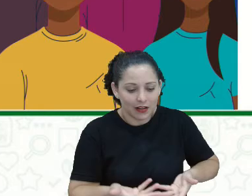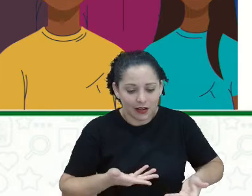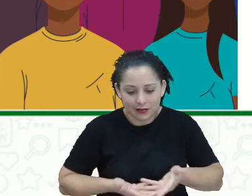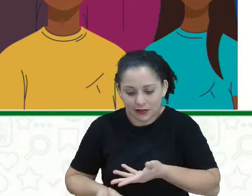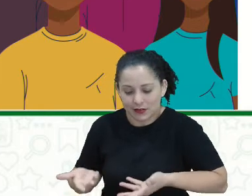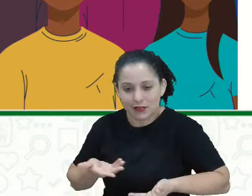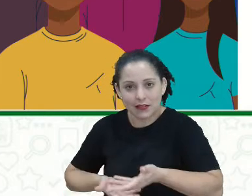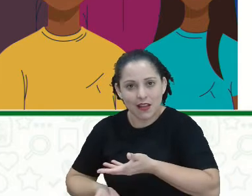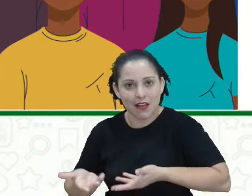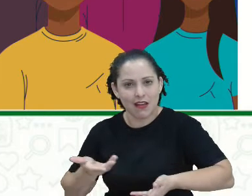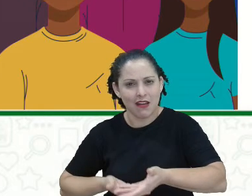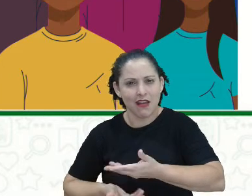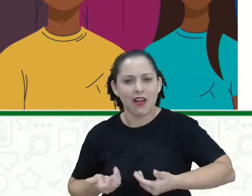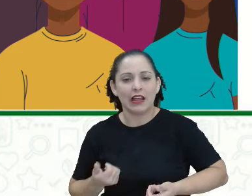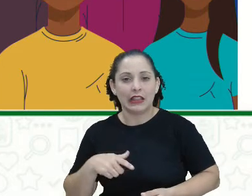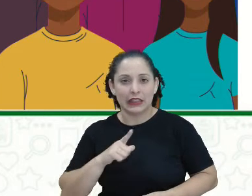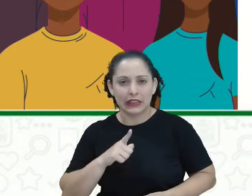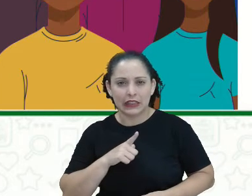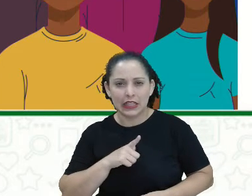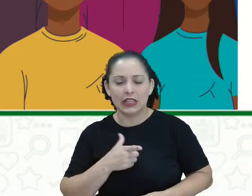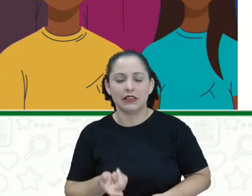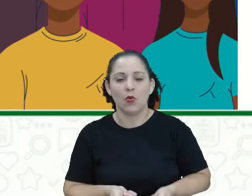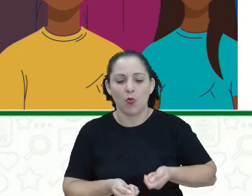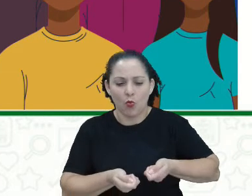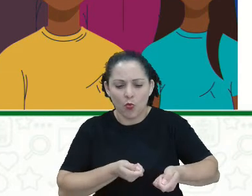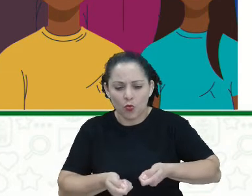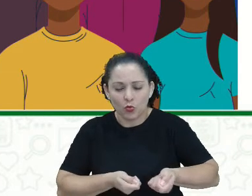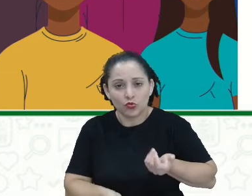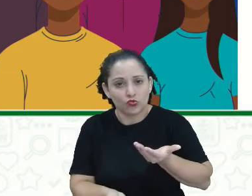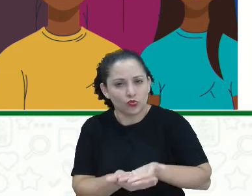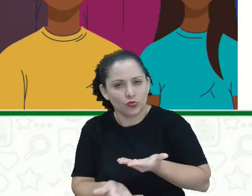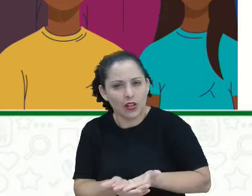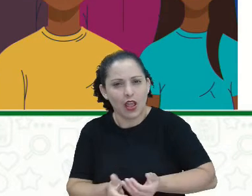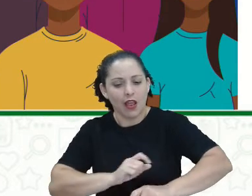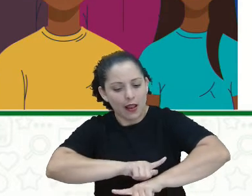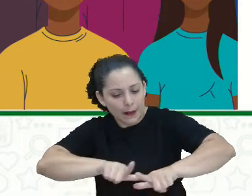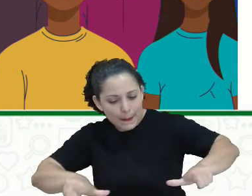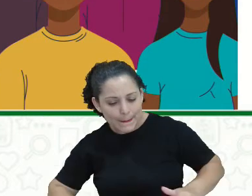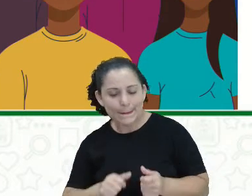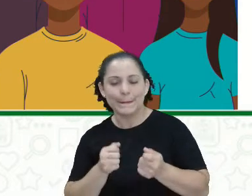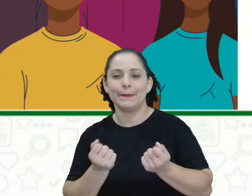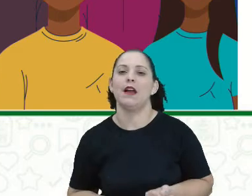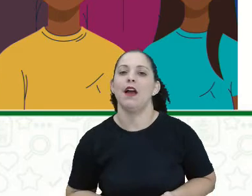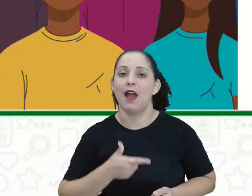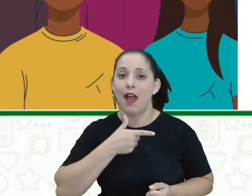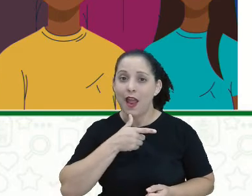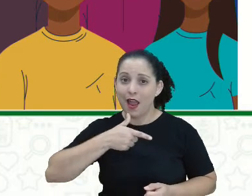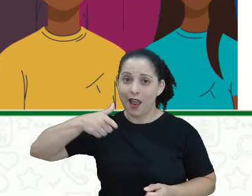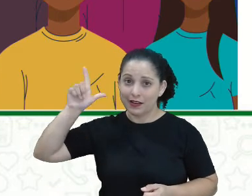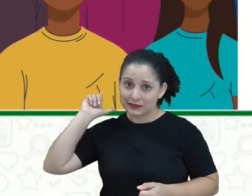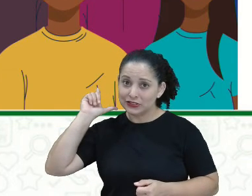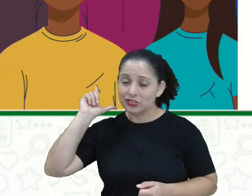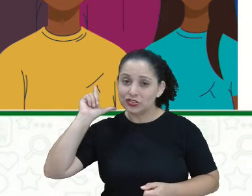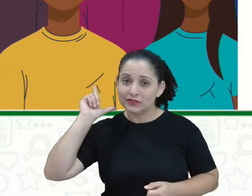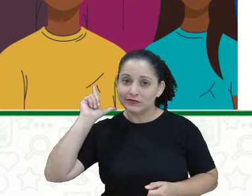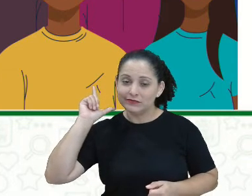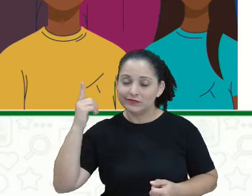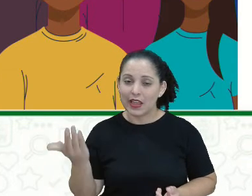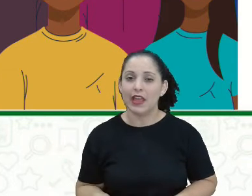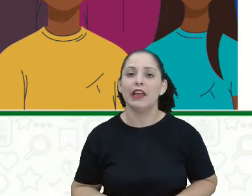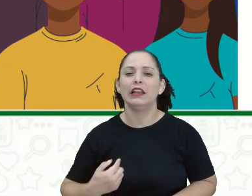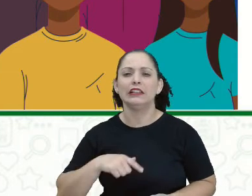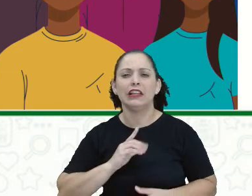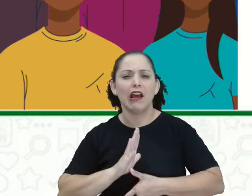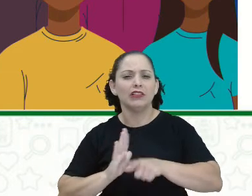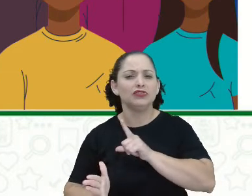Então, tem que haver um estudo aí por trás antes de se instalar uma estação de